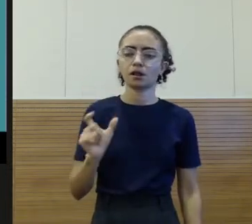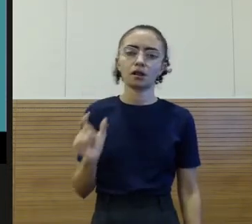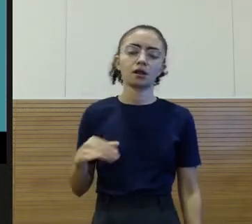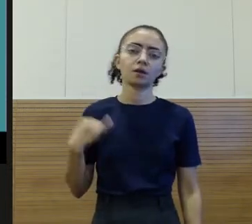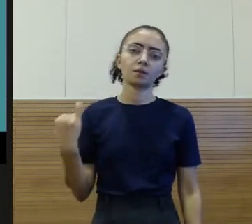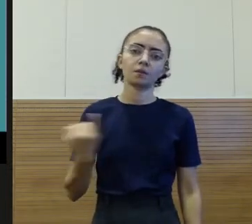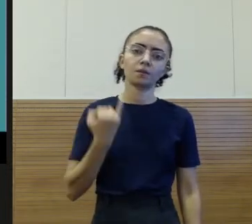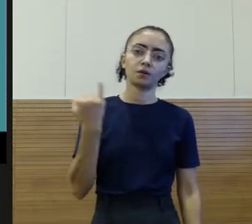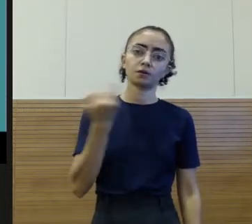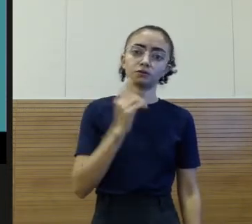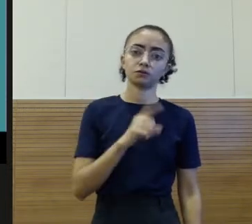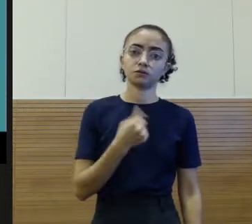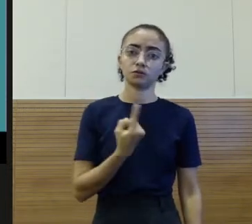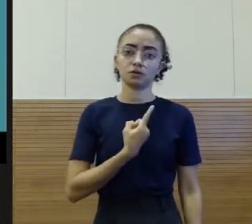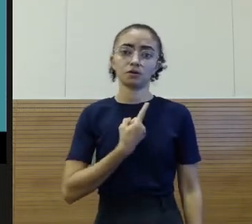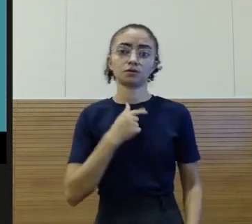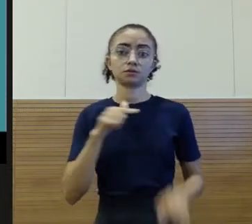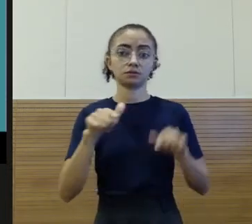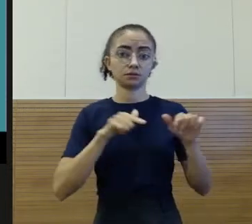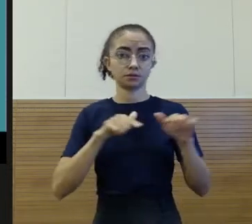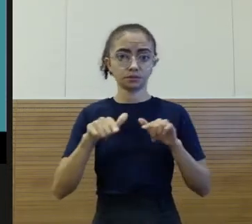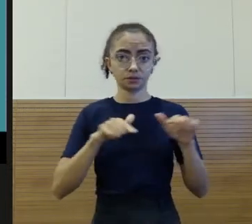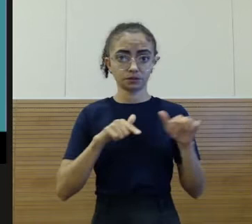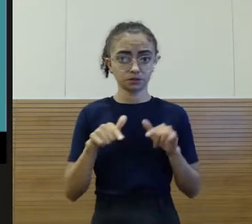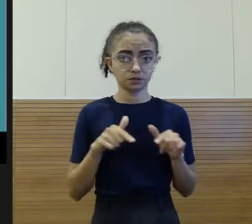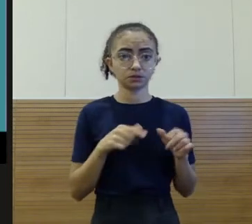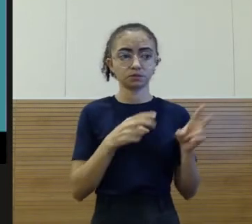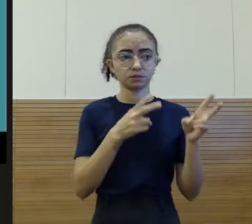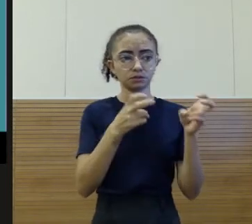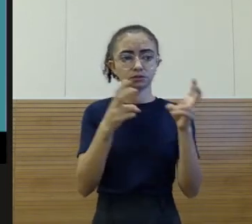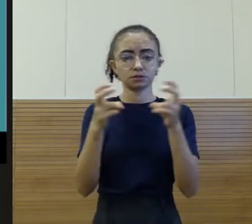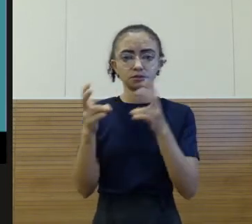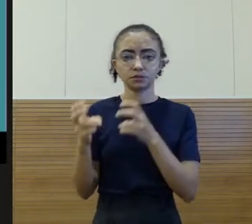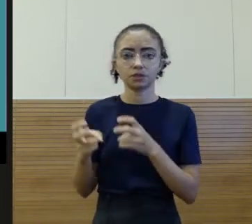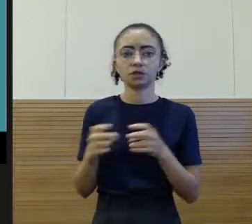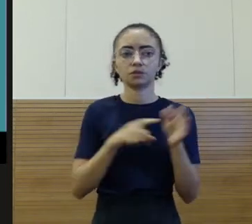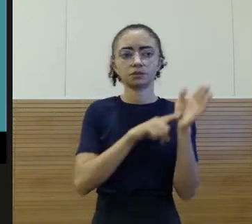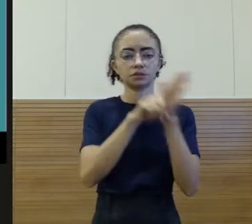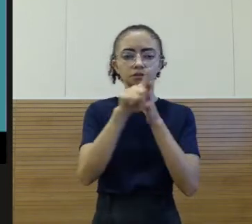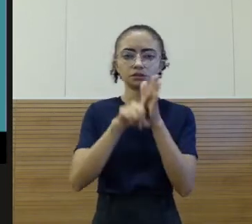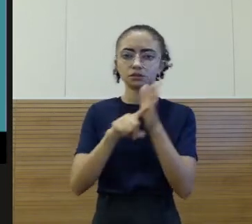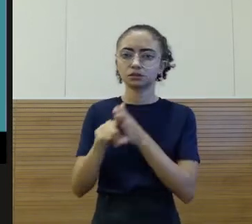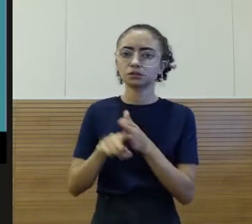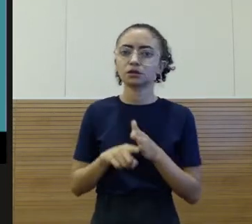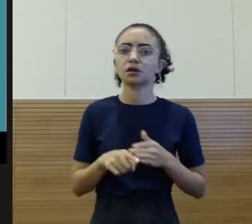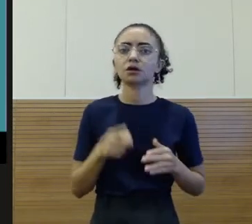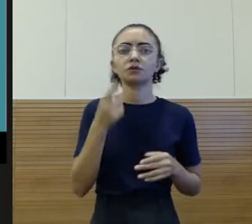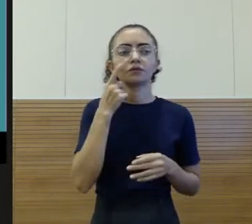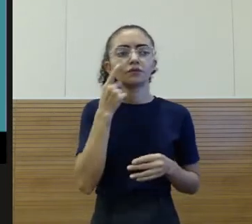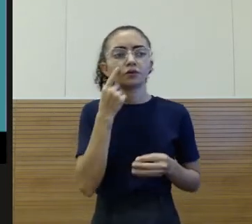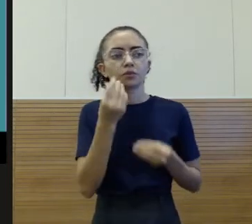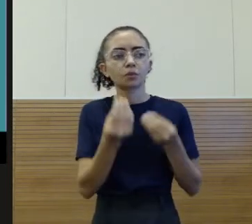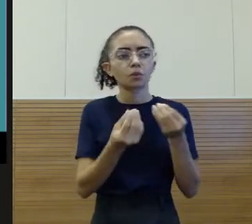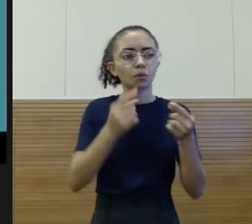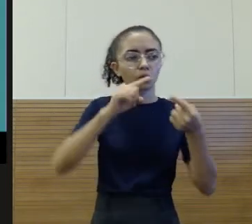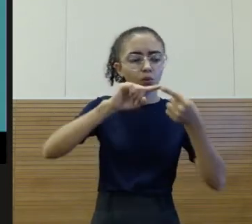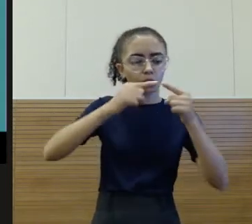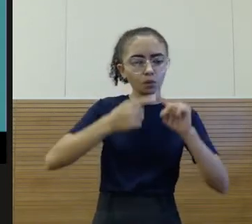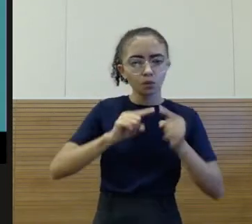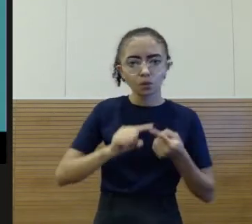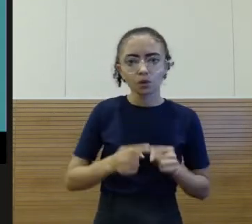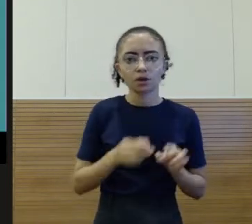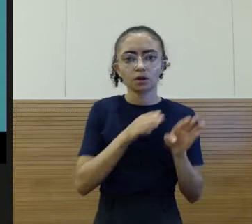aí trabalhando em evidências, vendo os alinhamentos com as diferentes